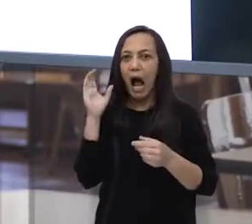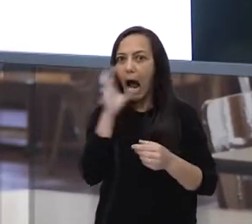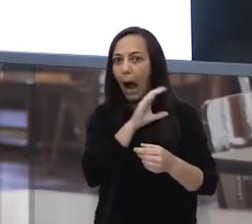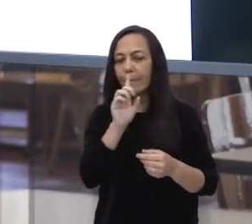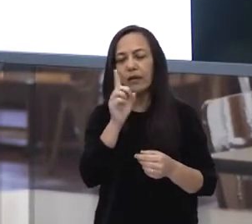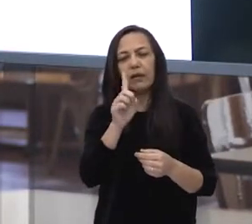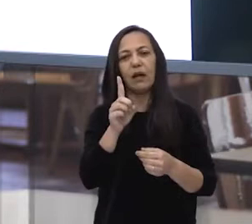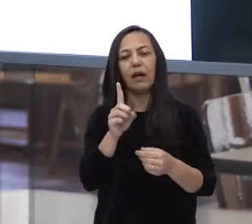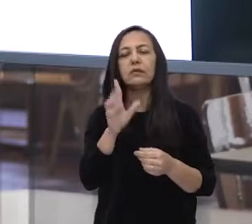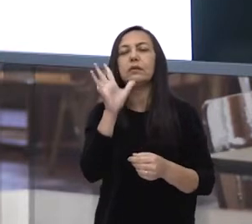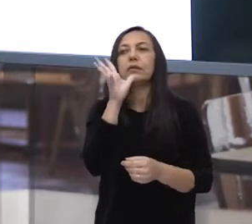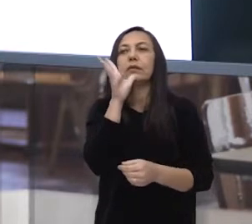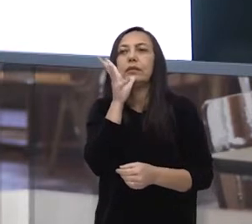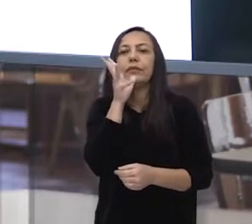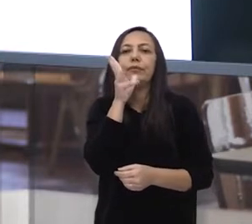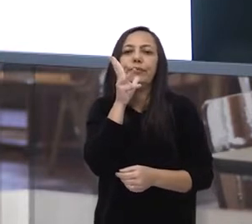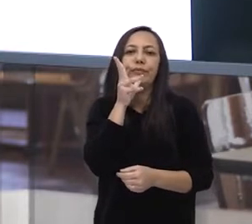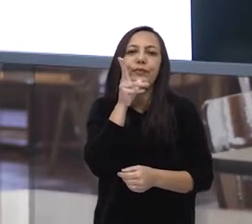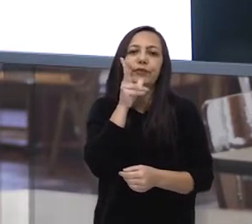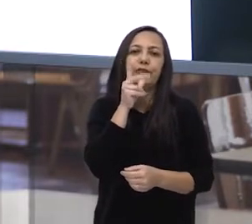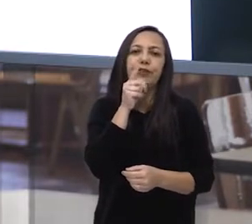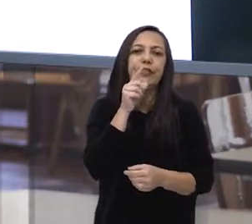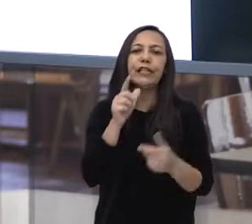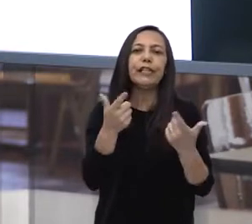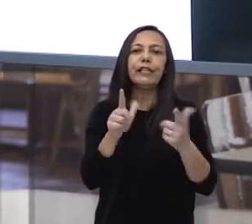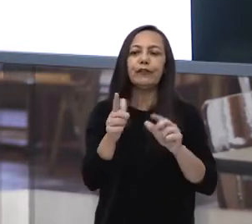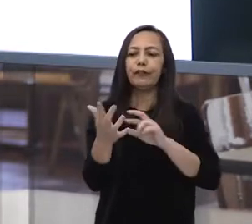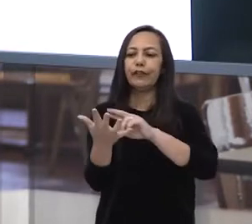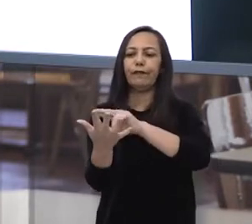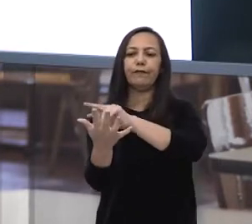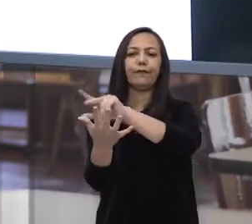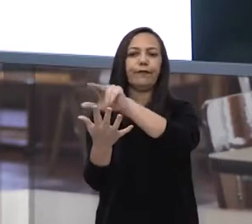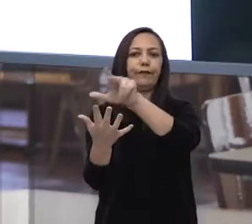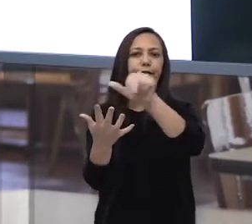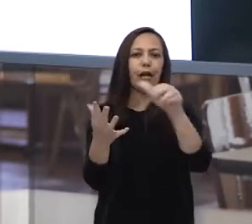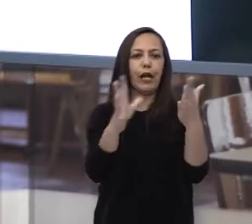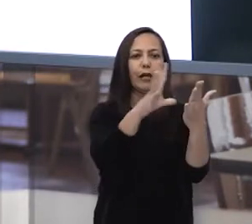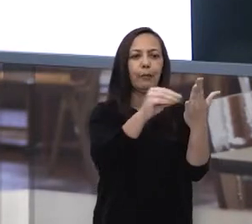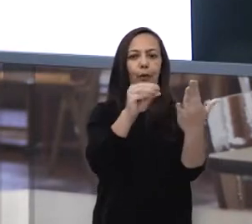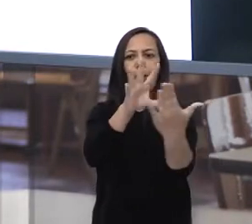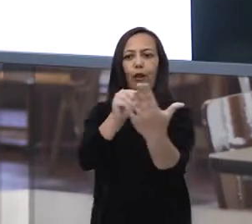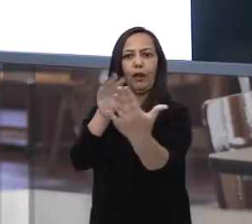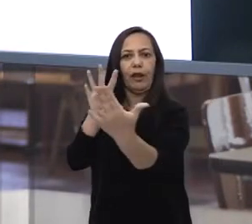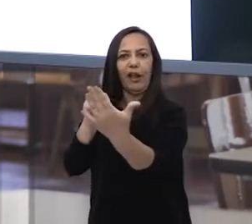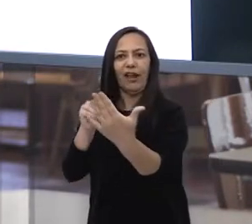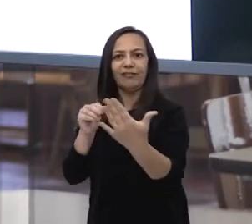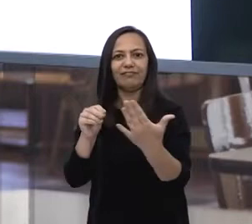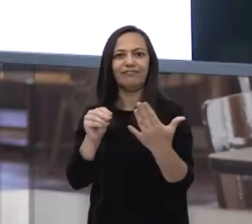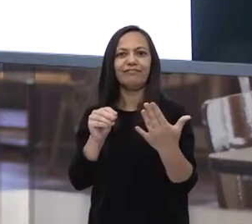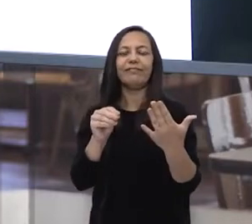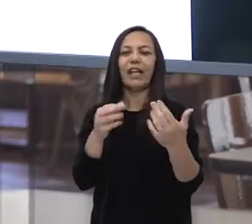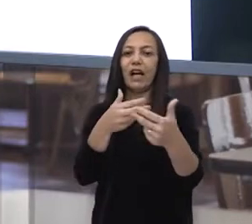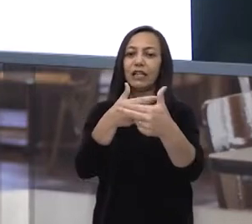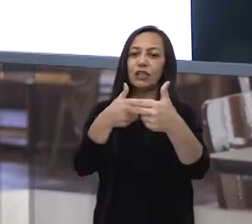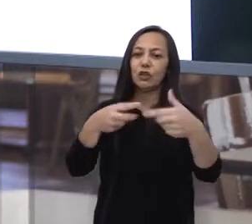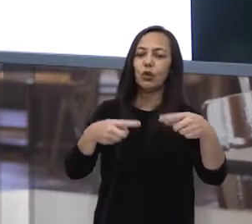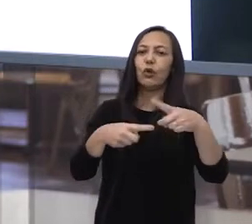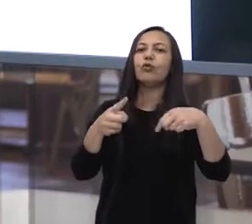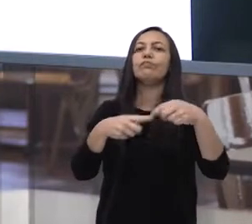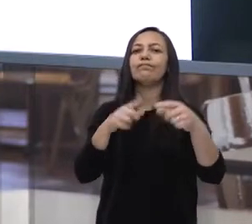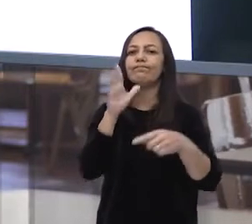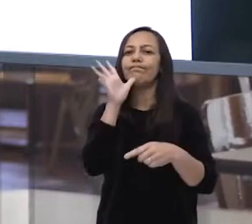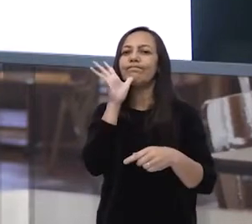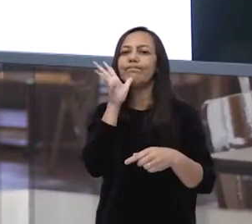era lenta, demorada, e não existia uma diversidade de produtos. Os produtos, eles eram meio que